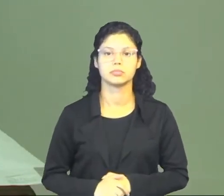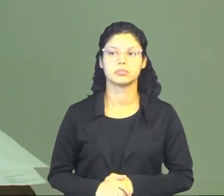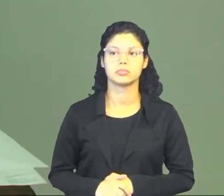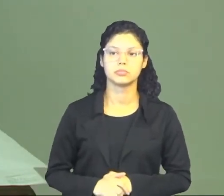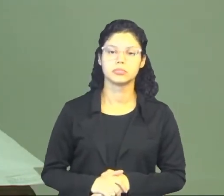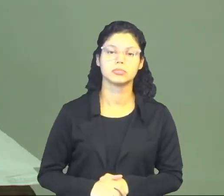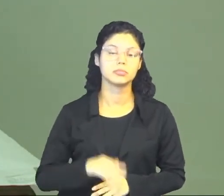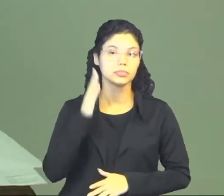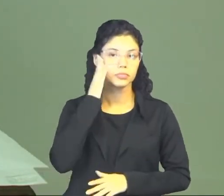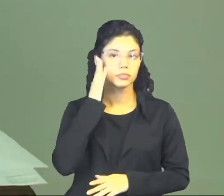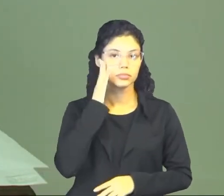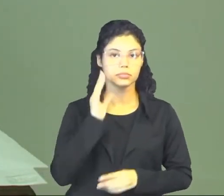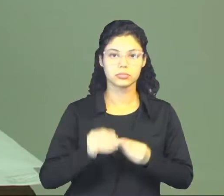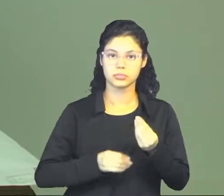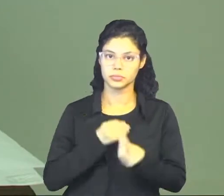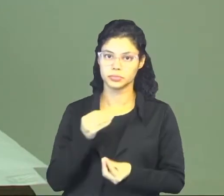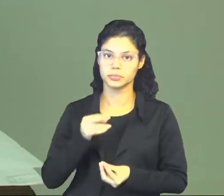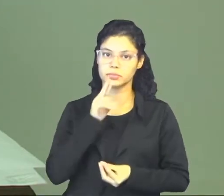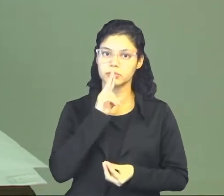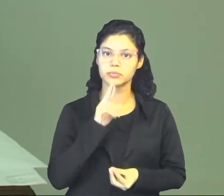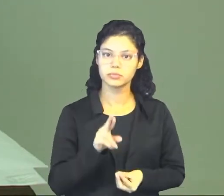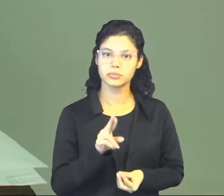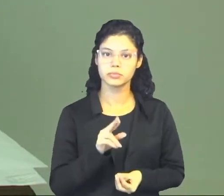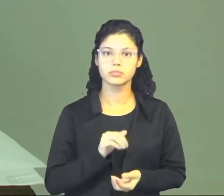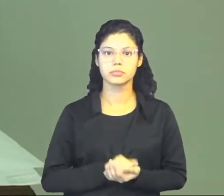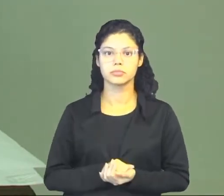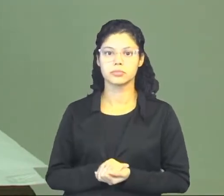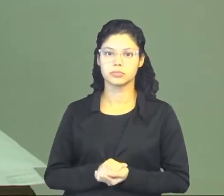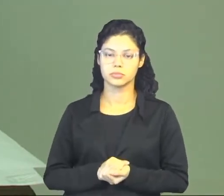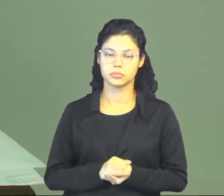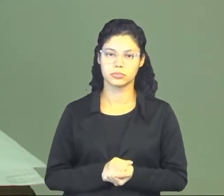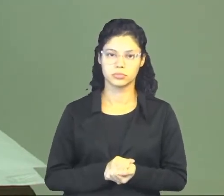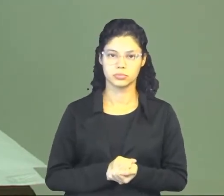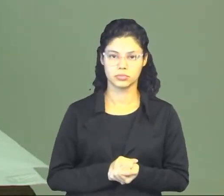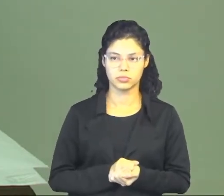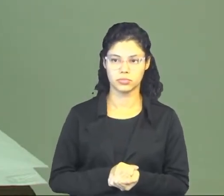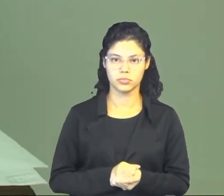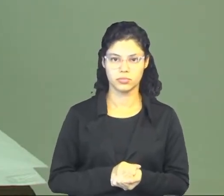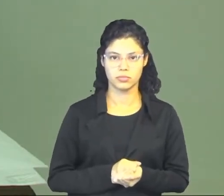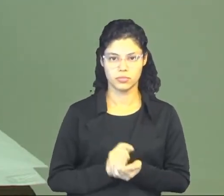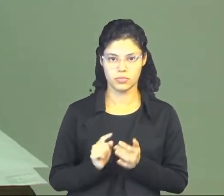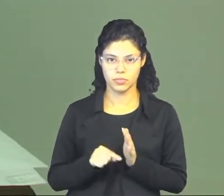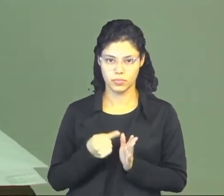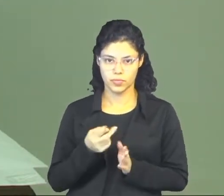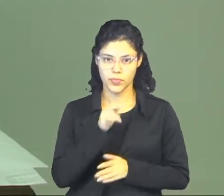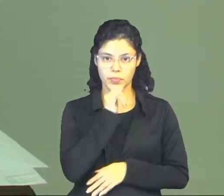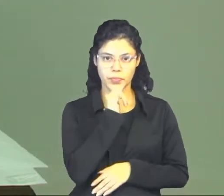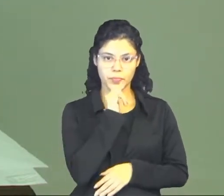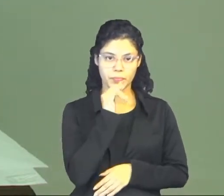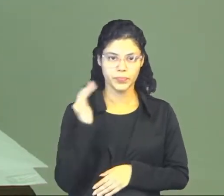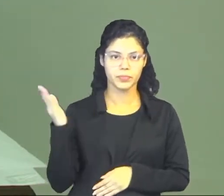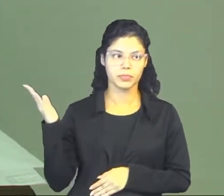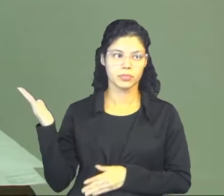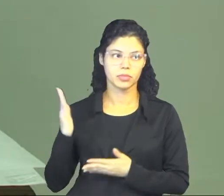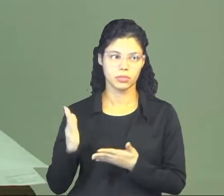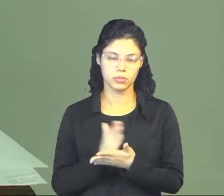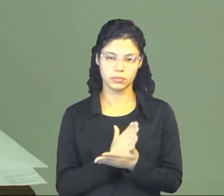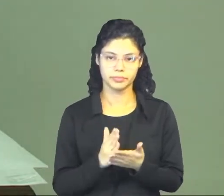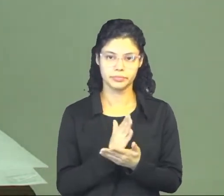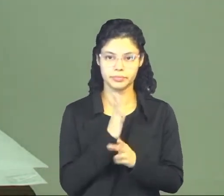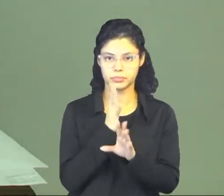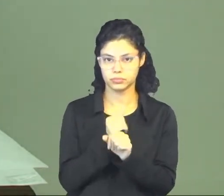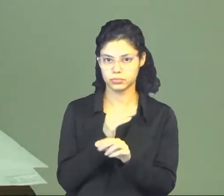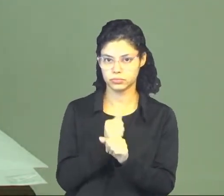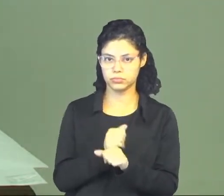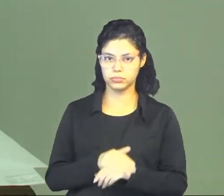cálculo e entender como efetuar esses cálculos da maneira correta. Primeiro exemplo que eu trouxe para vocês, eu trouxe algumas adições, tá